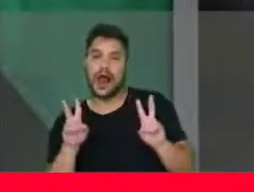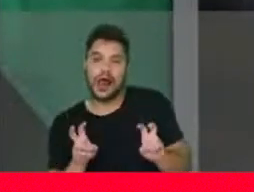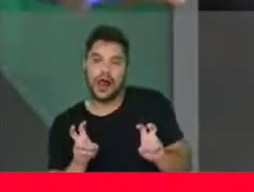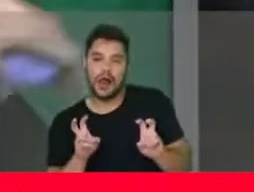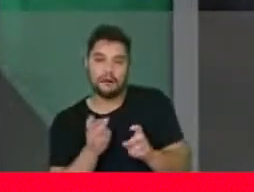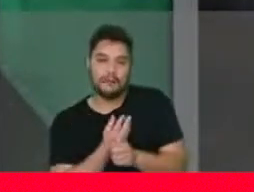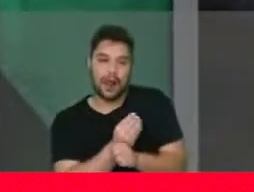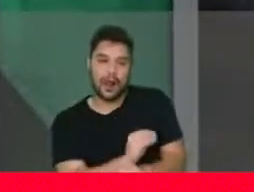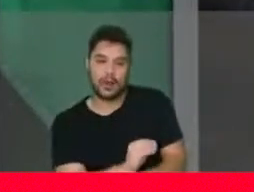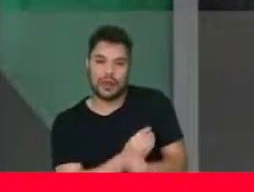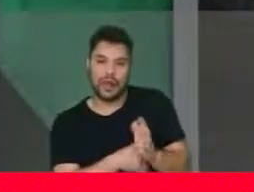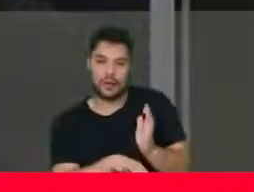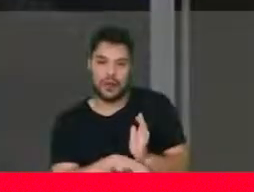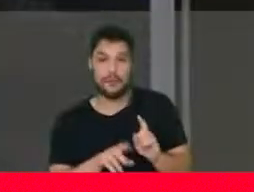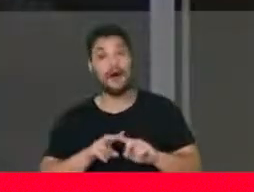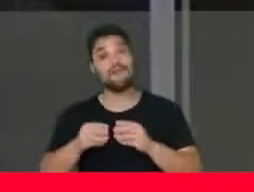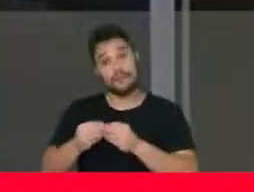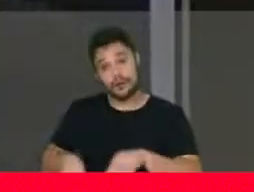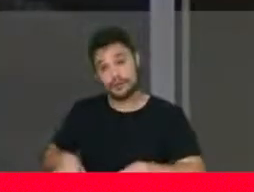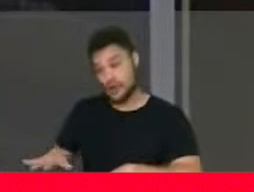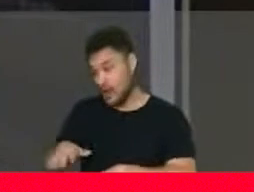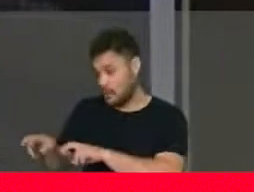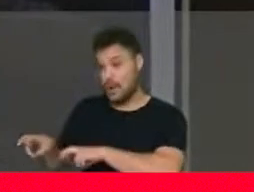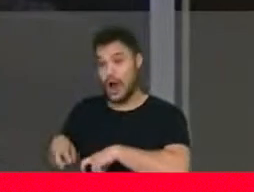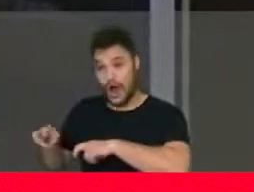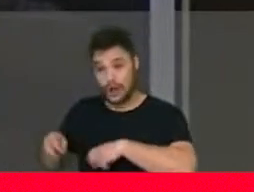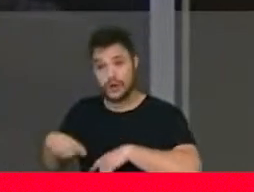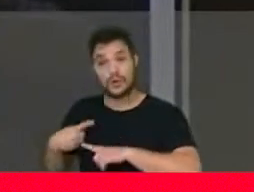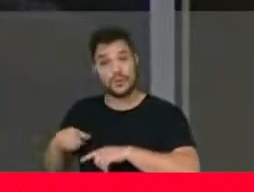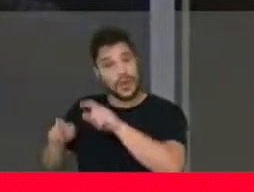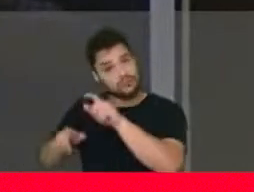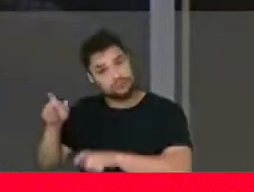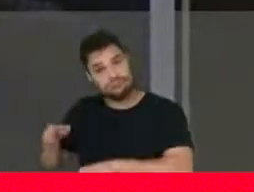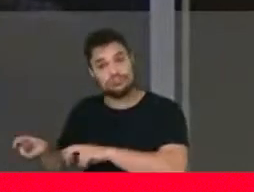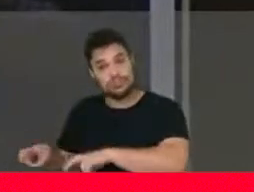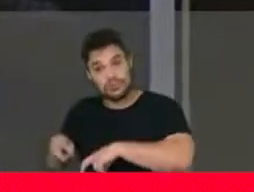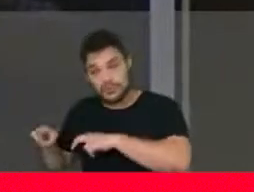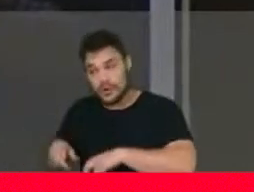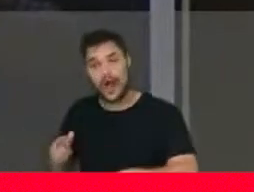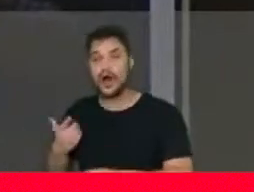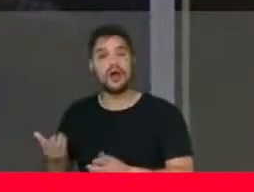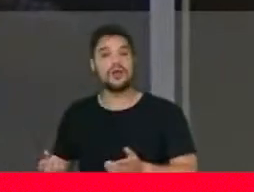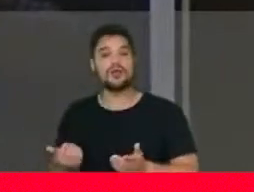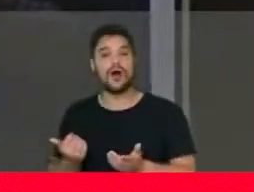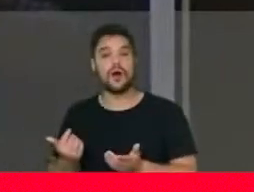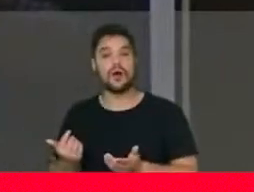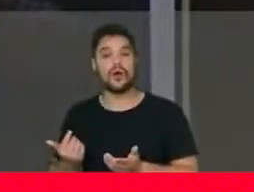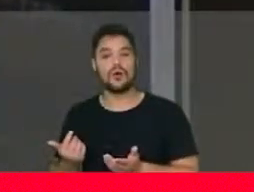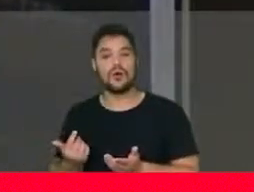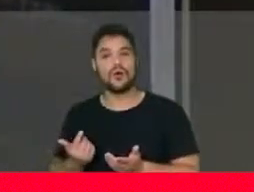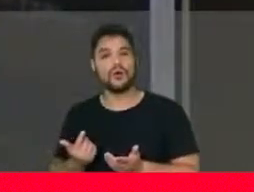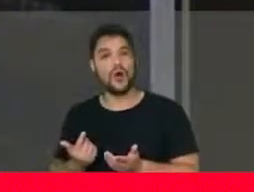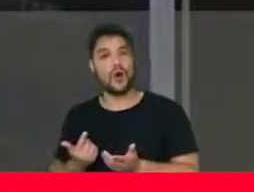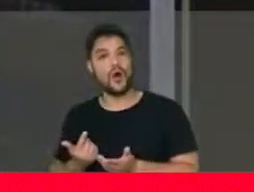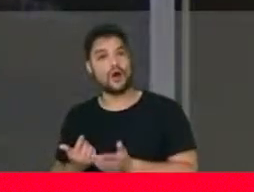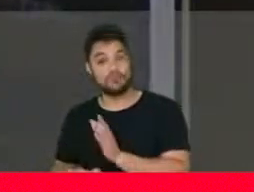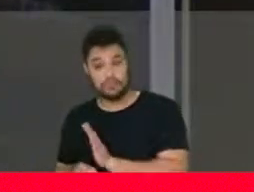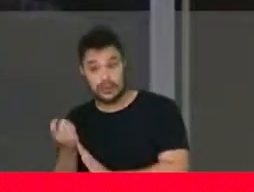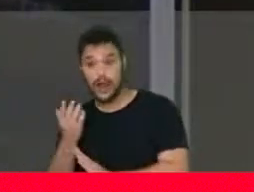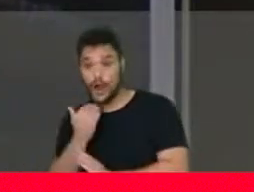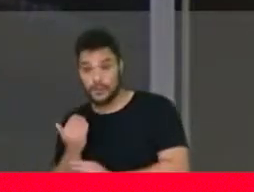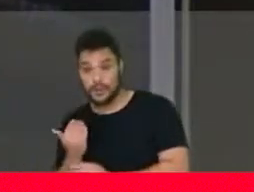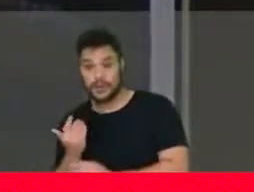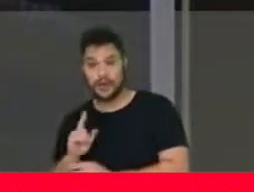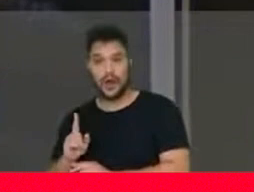mas vão ferrar com o pessoal do agro, que na cabeça deles, o produtor rural, ele não bota comida no prato, ele não bota, né, um prato de comida na nossa mesa, ele é mais